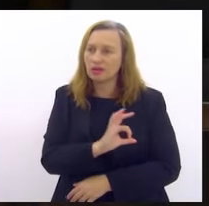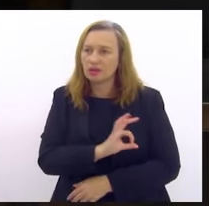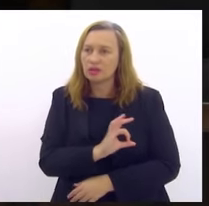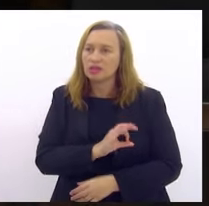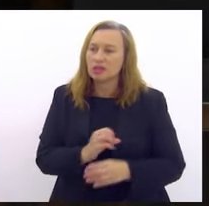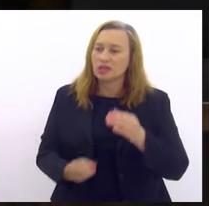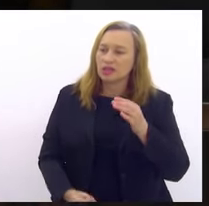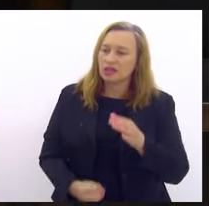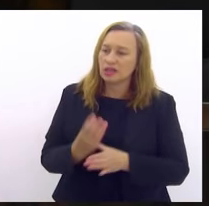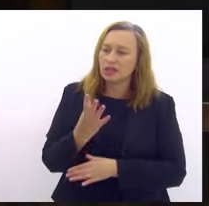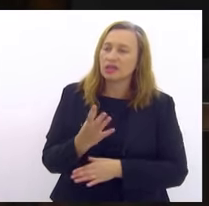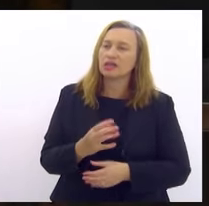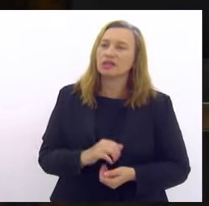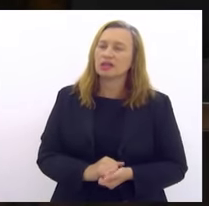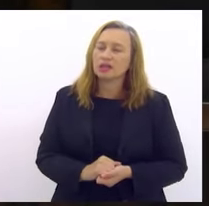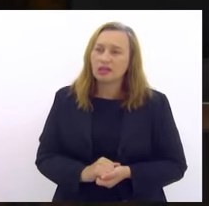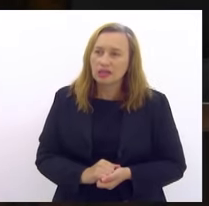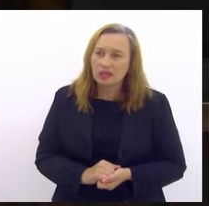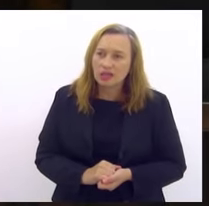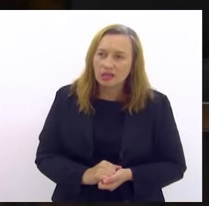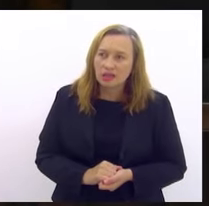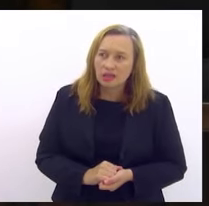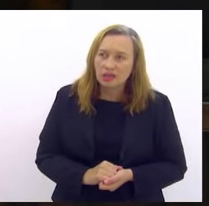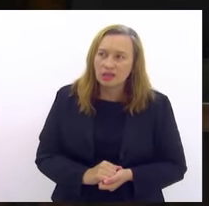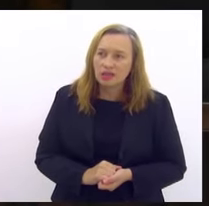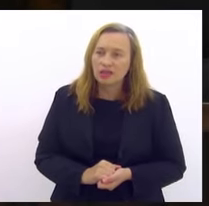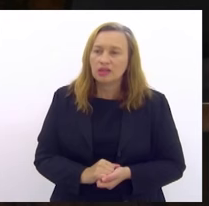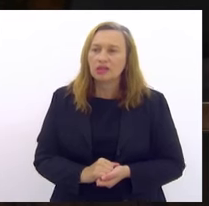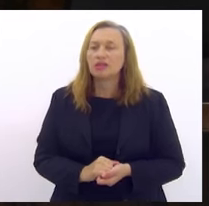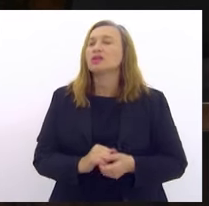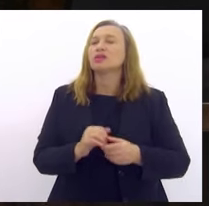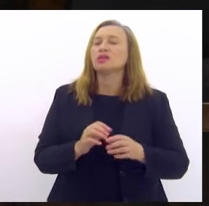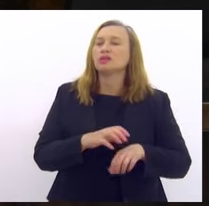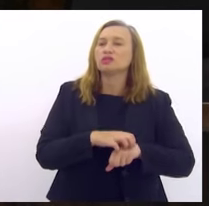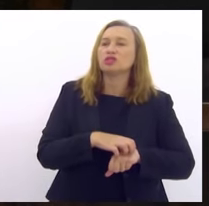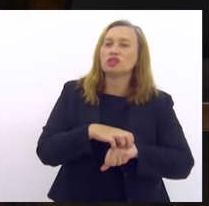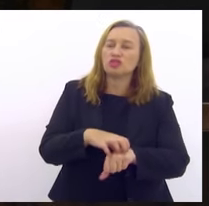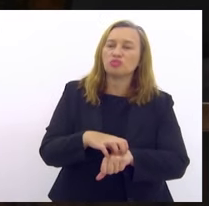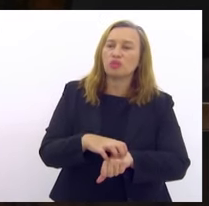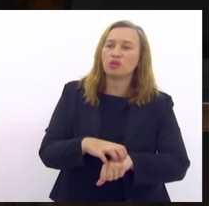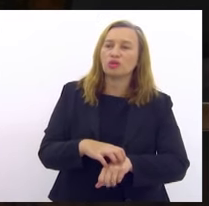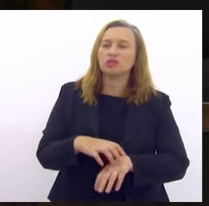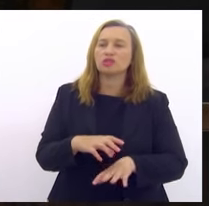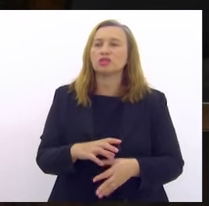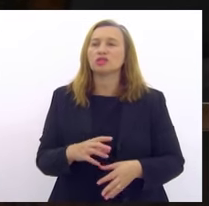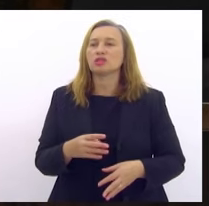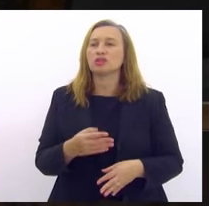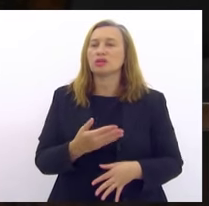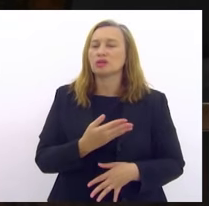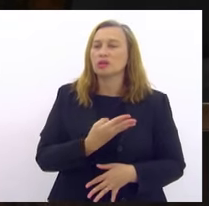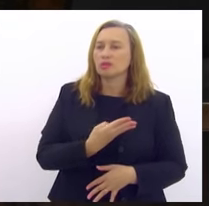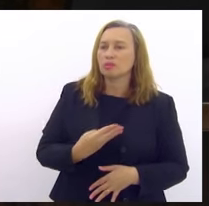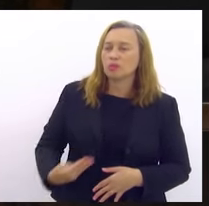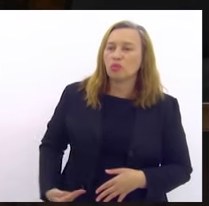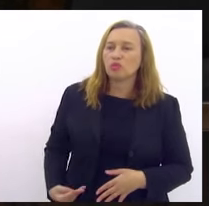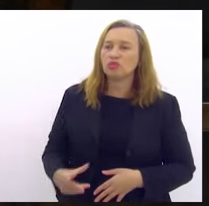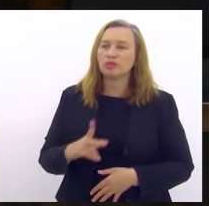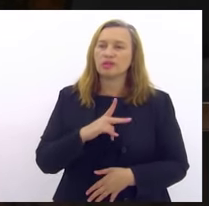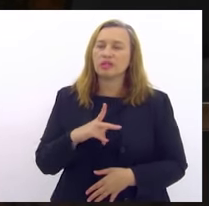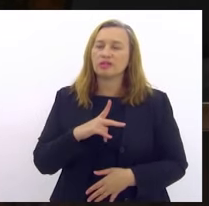a criação da campanha contra o assédio e a violência sexual nos transportes remunerados privados e individuais de passageiros,